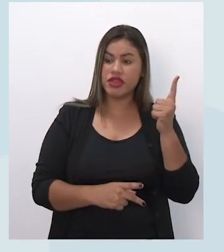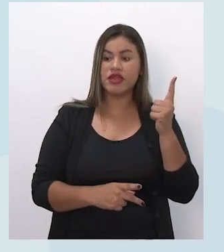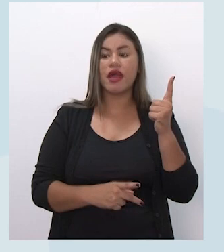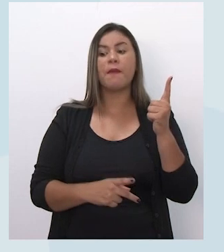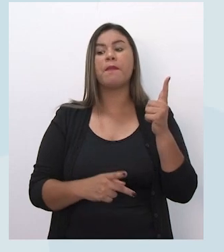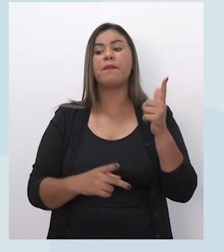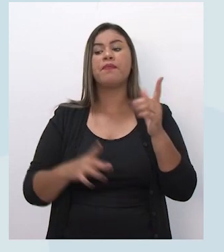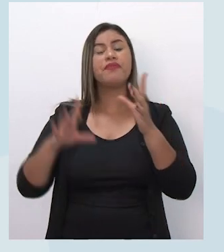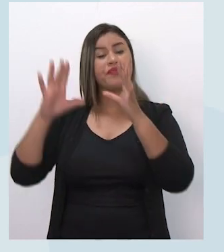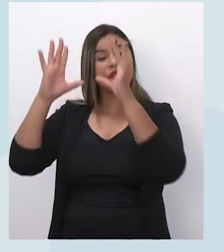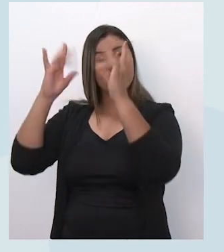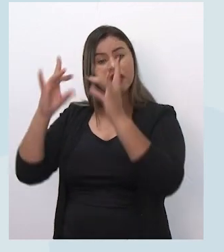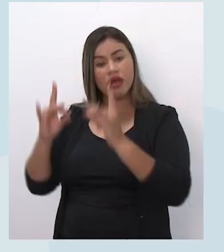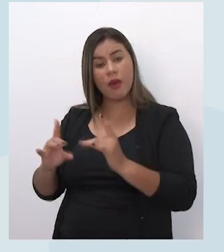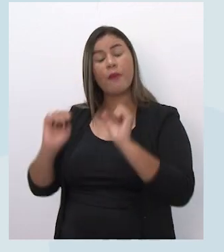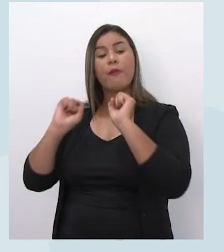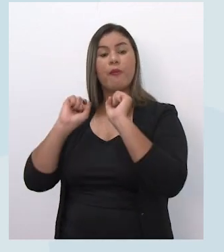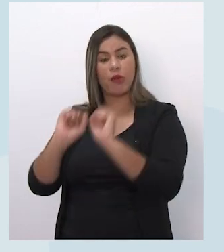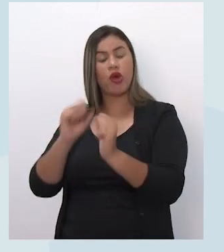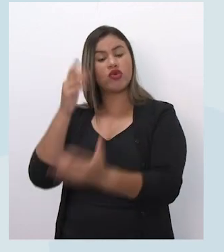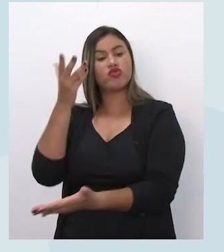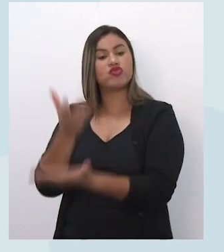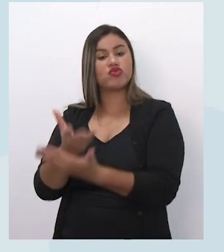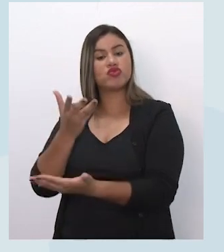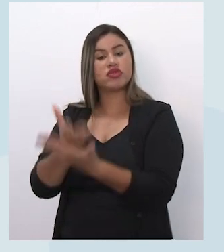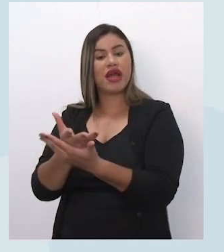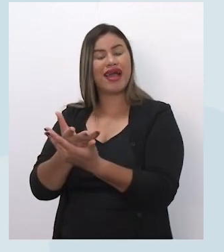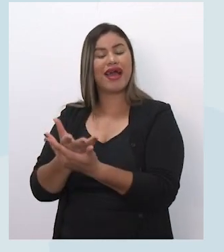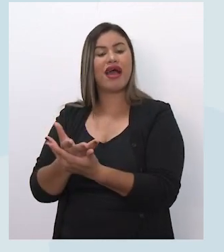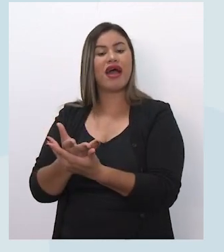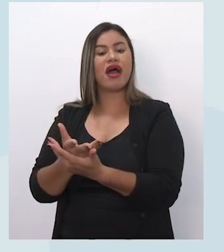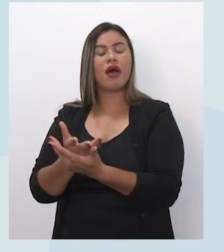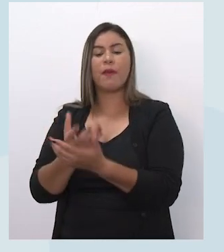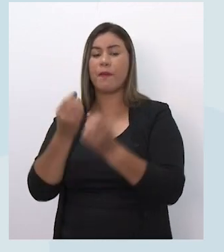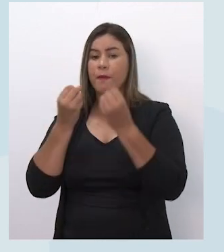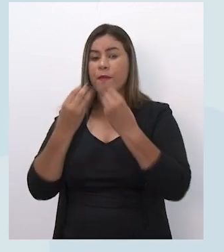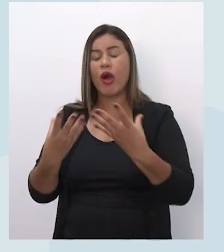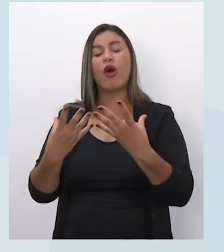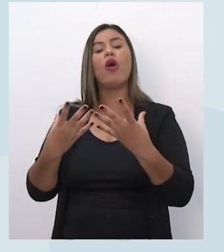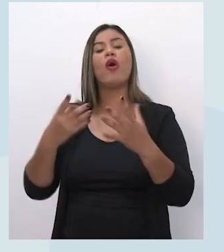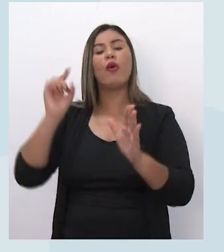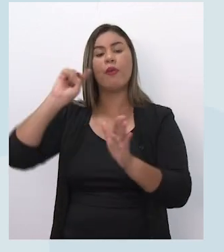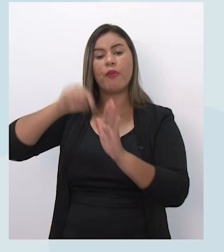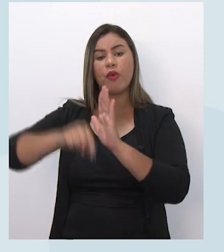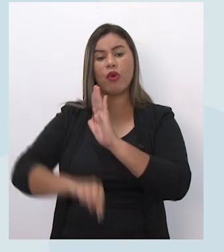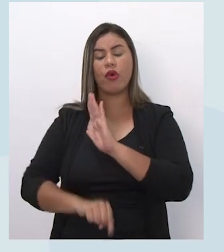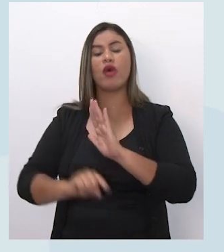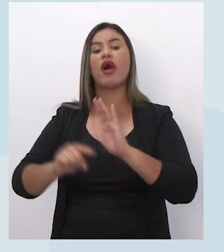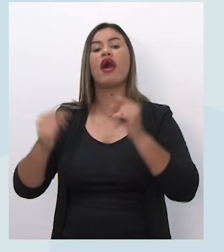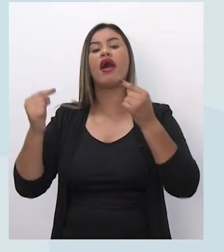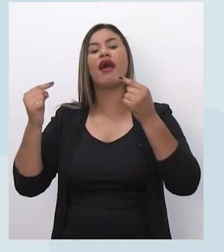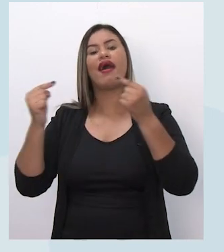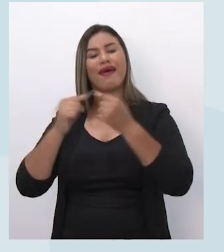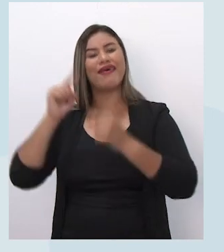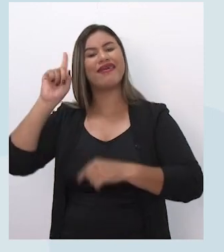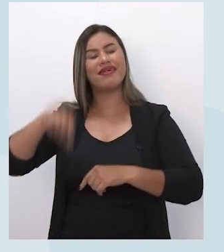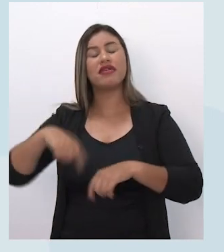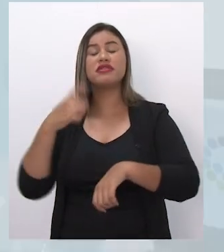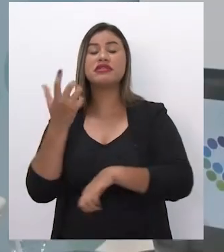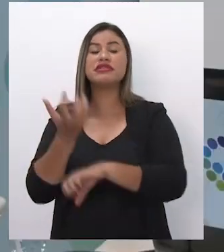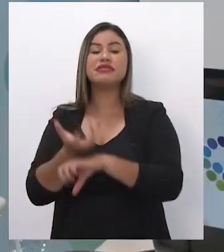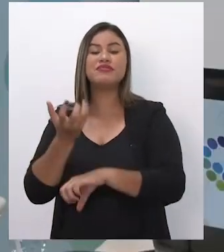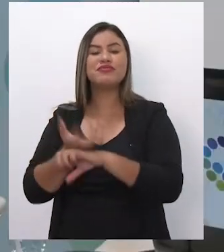podem ser estudadas muito bem, né, e aprofundadas no ensino da história. Então, por exemplo,